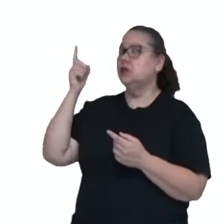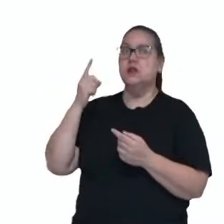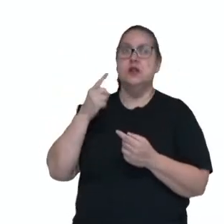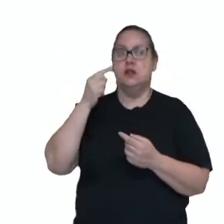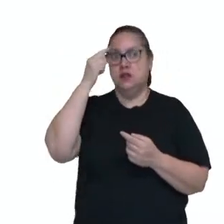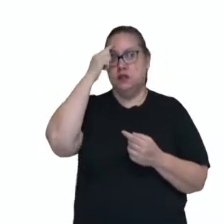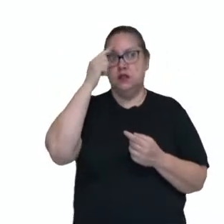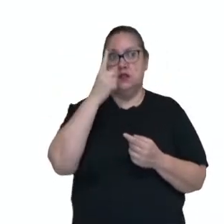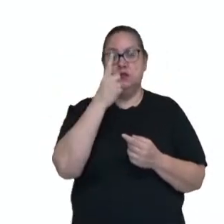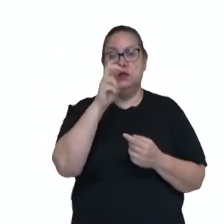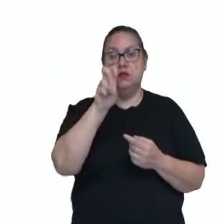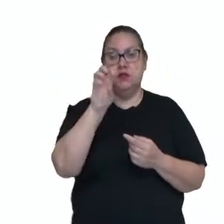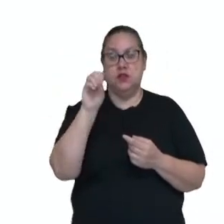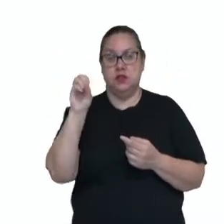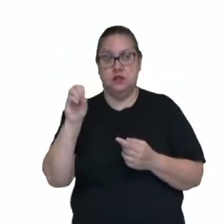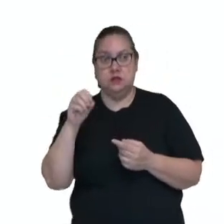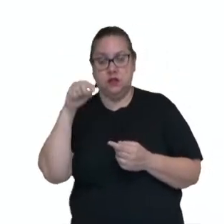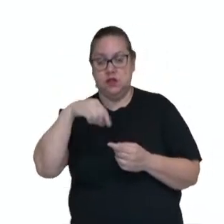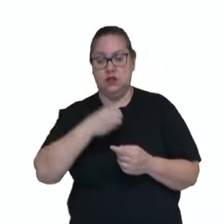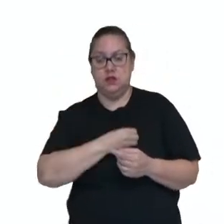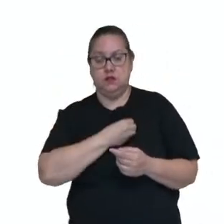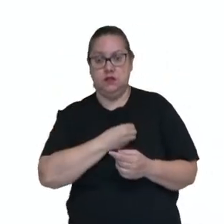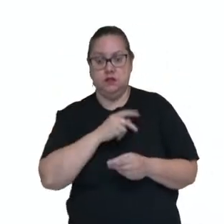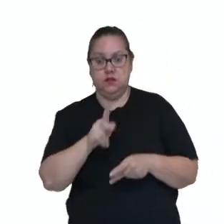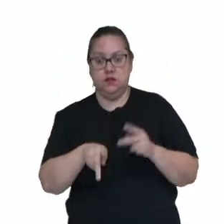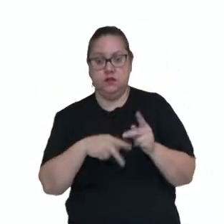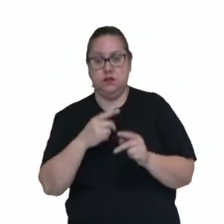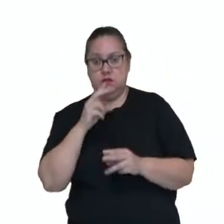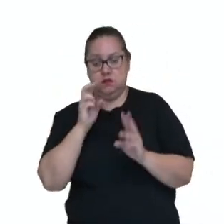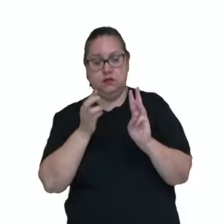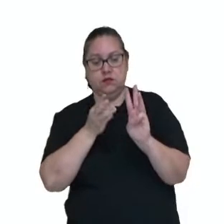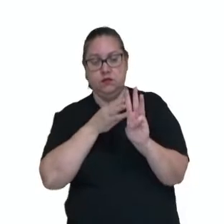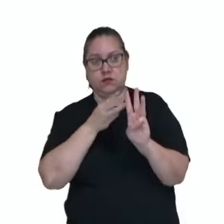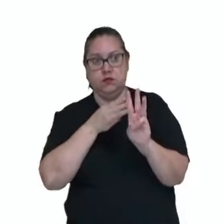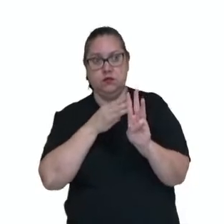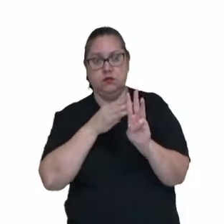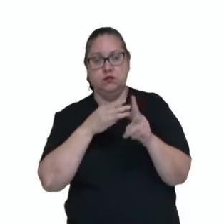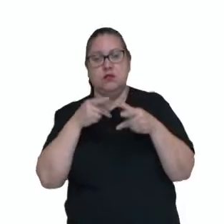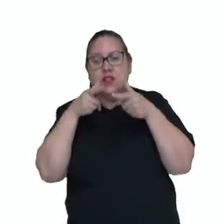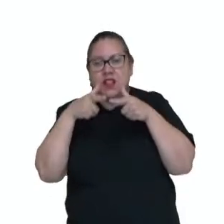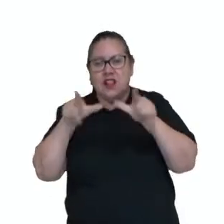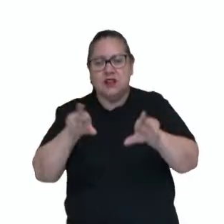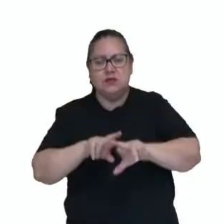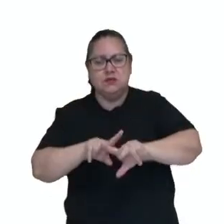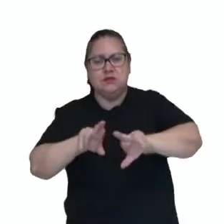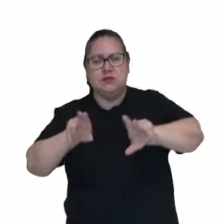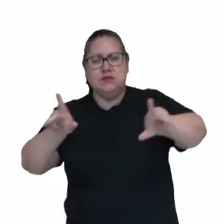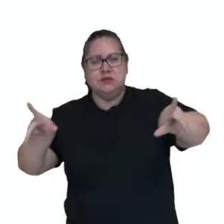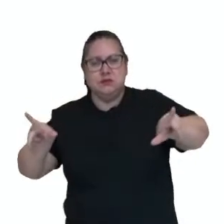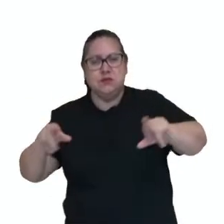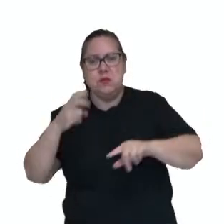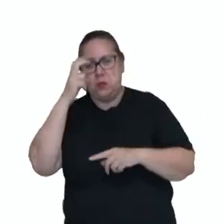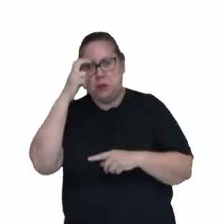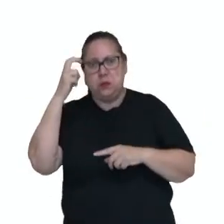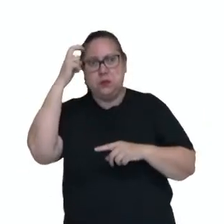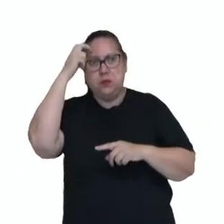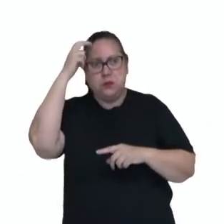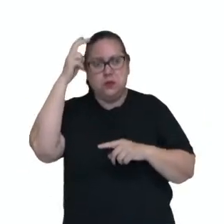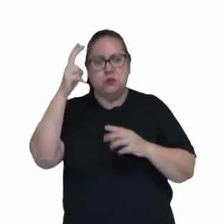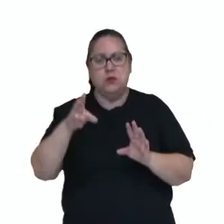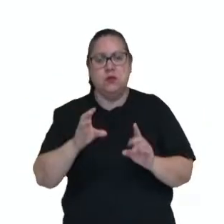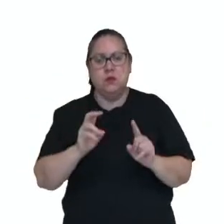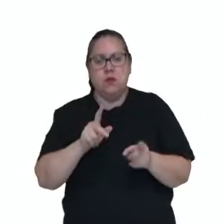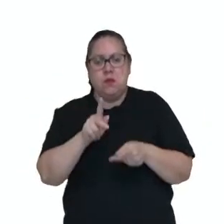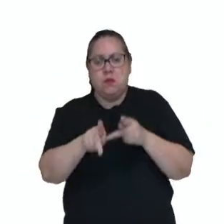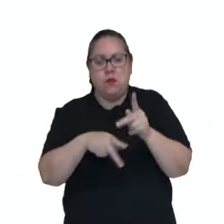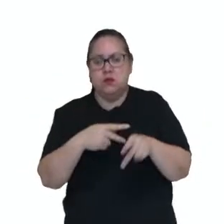povos indígenas que aqui viviam apresentavam uma grande diversidade cultural, social e linguística. Quantos povos, provavelmente até inclusive não chegamos